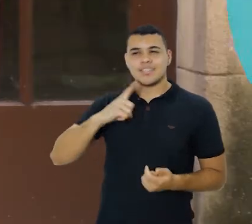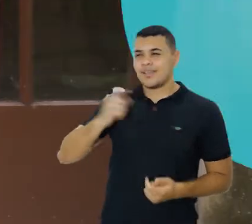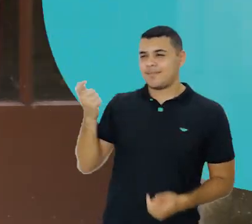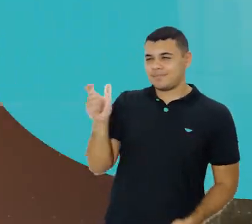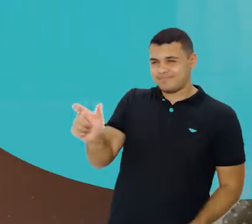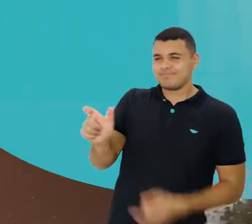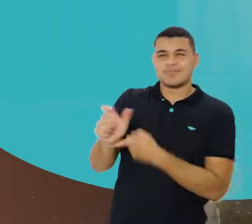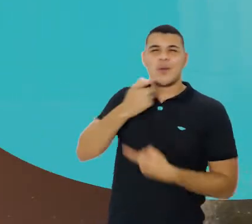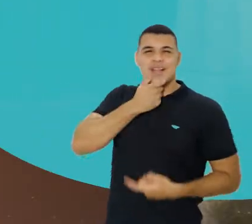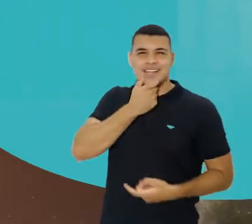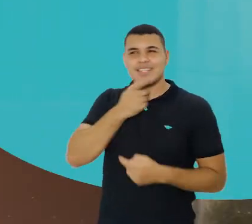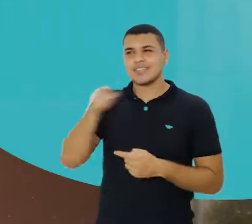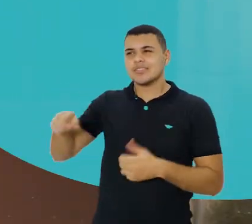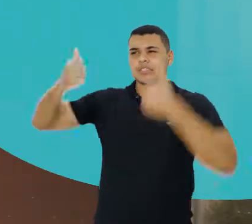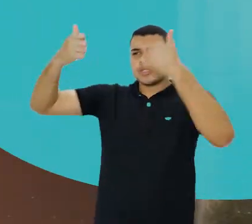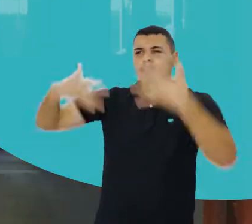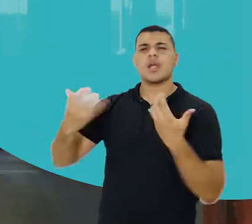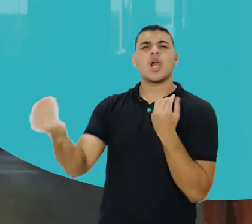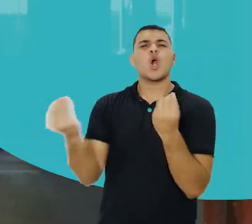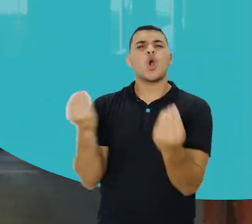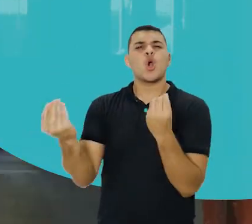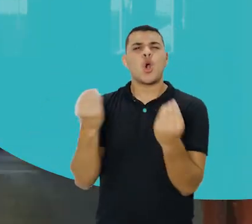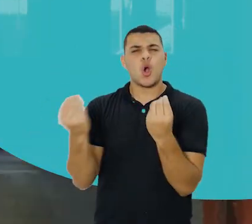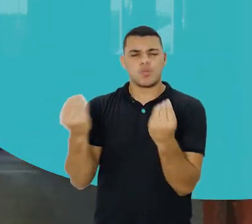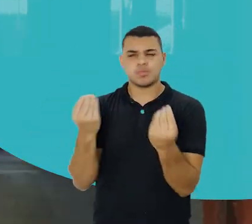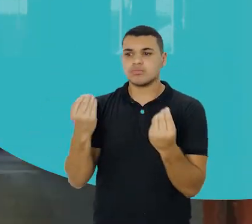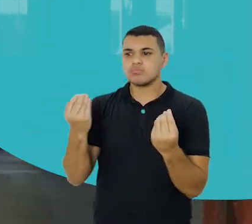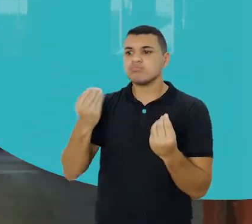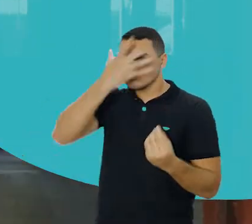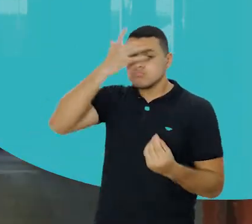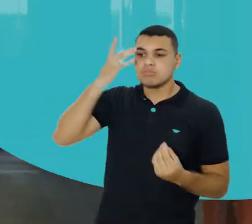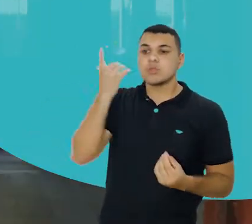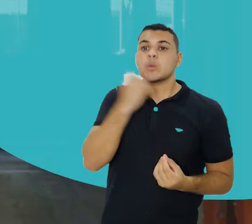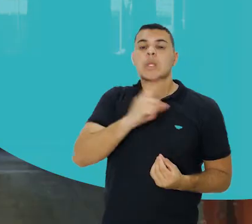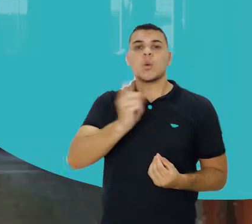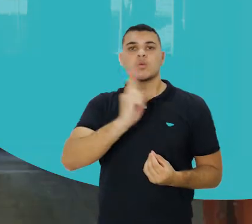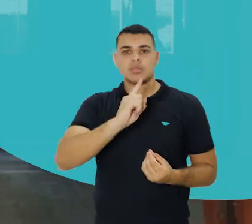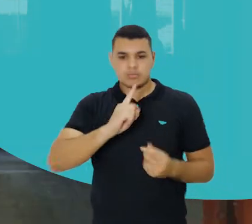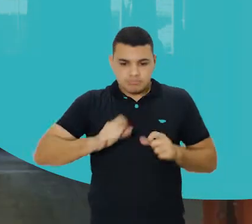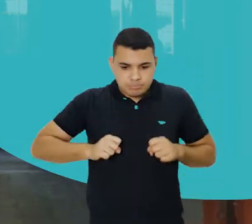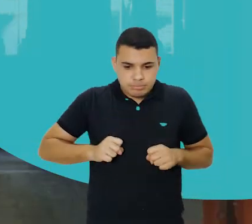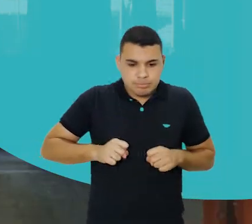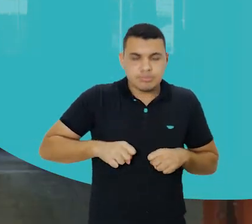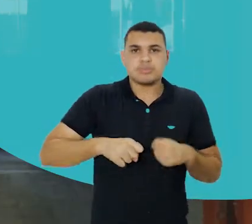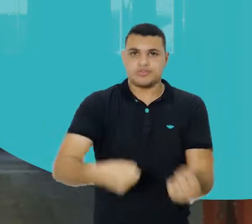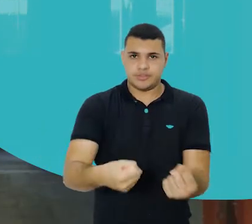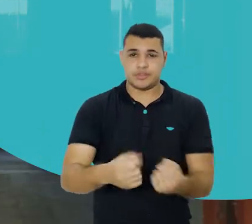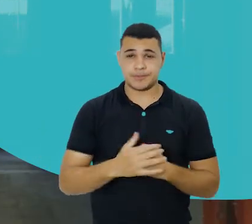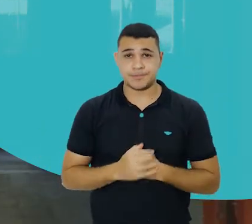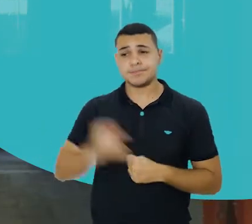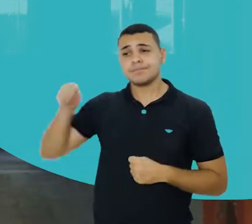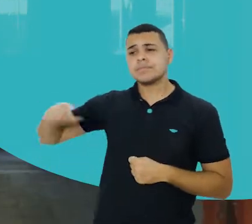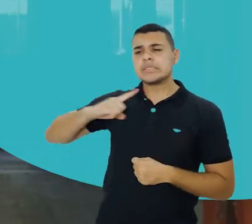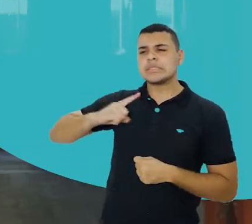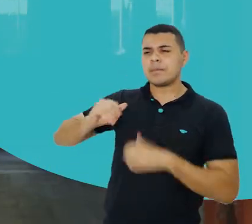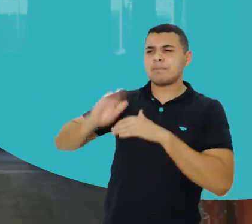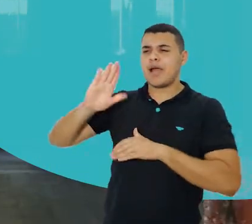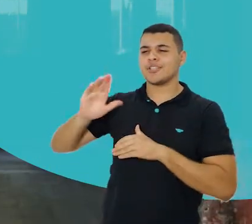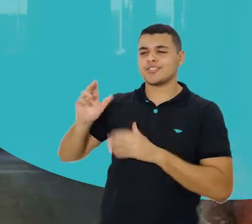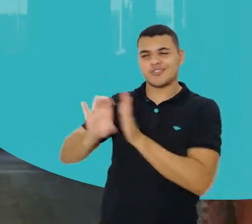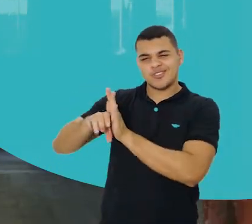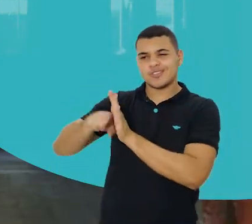são chamados Disability Adjusted Life Years, com essa sigla DALY, né, é uma medida um pouco